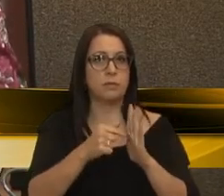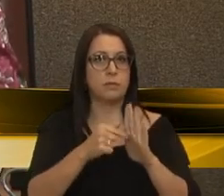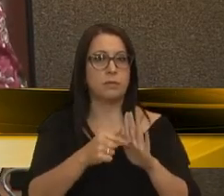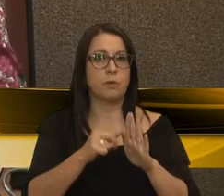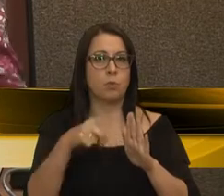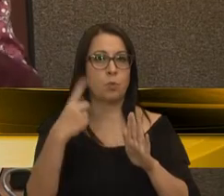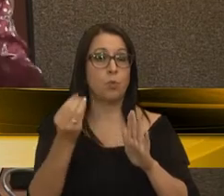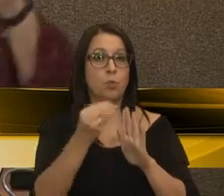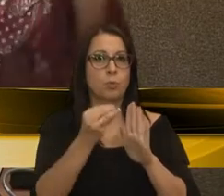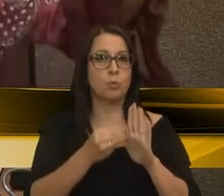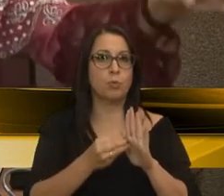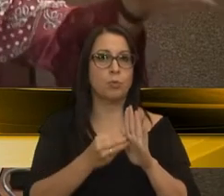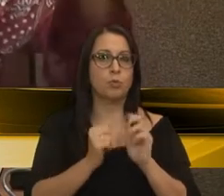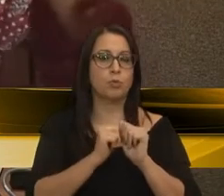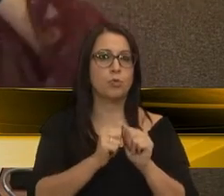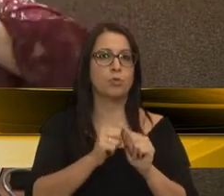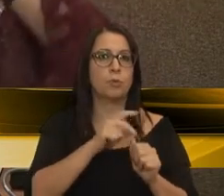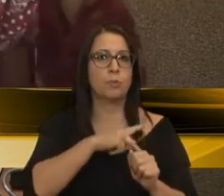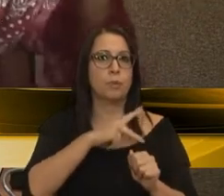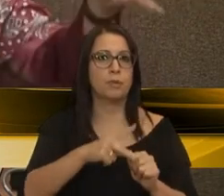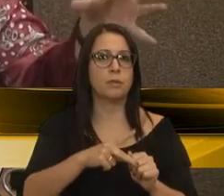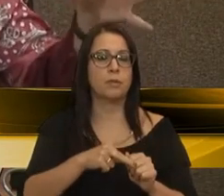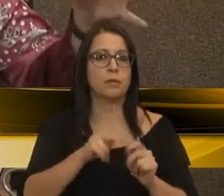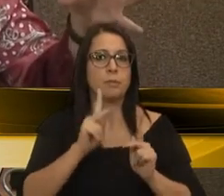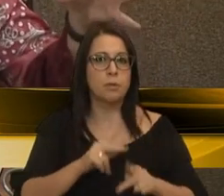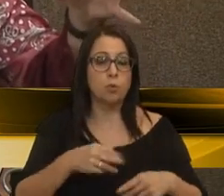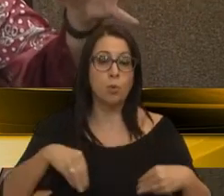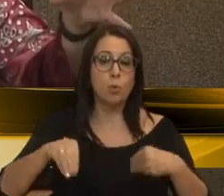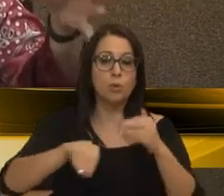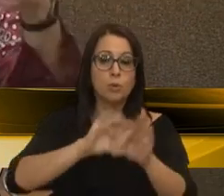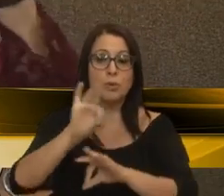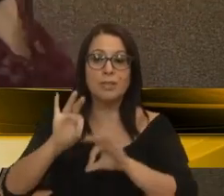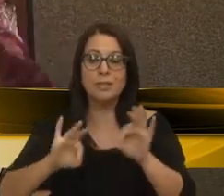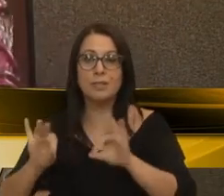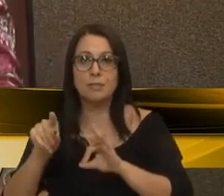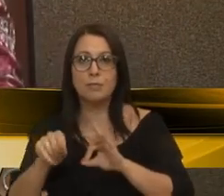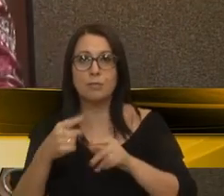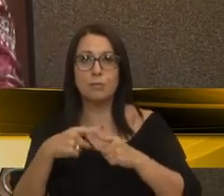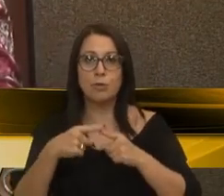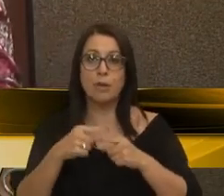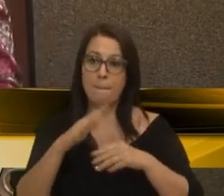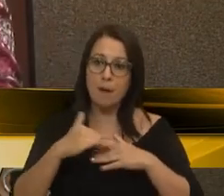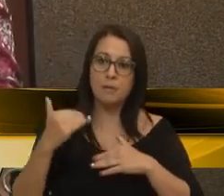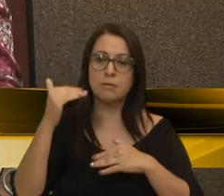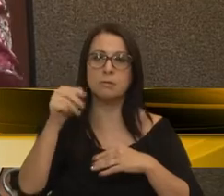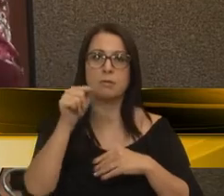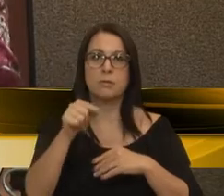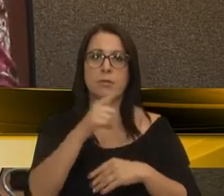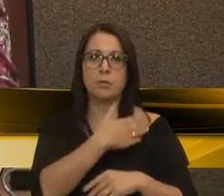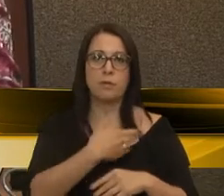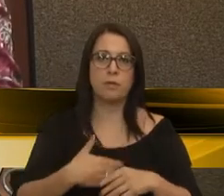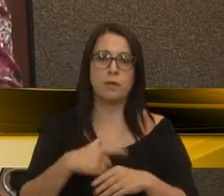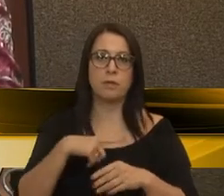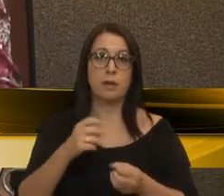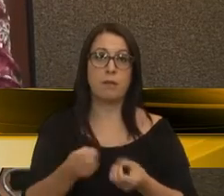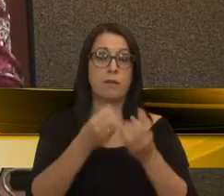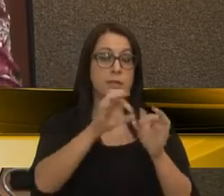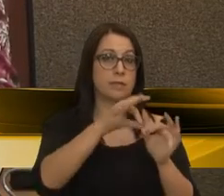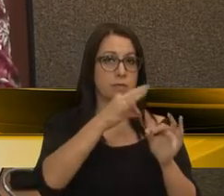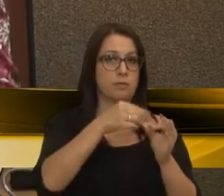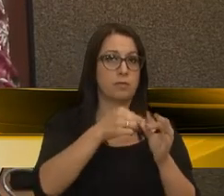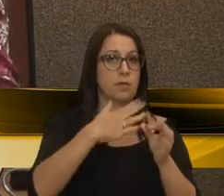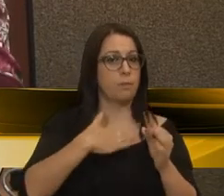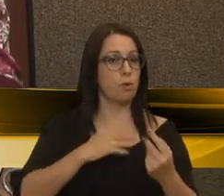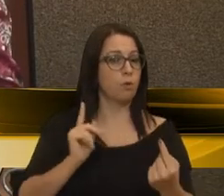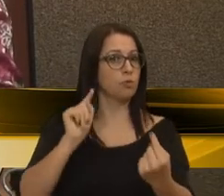muitos outros, com a presidente, com as pessoas que estão organizando, porque acima de tudo, acima de governos, vem a Festa da Uva, e o